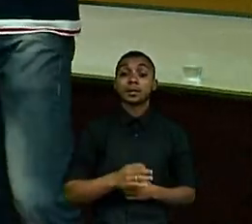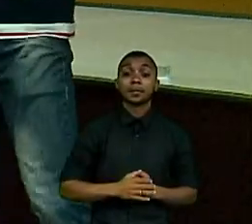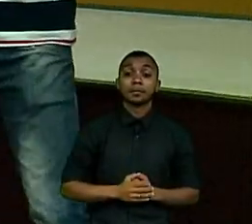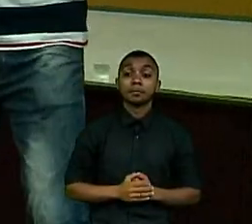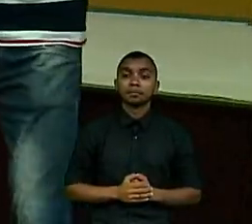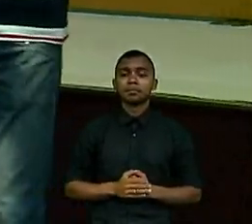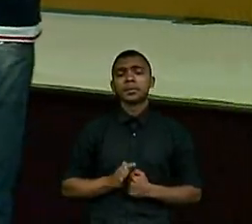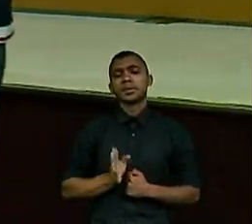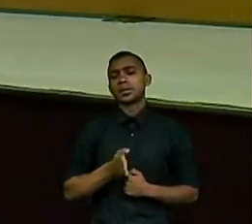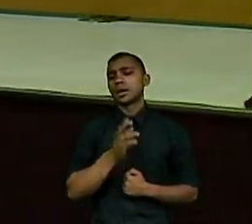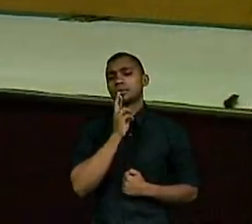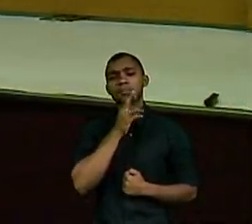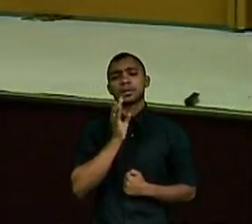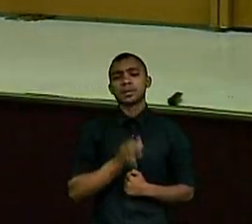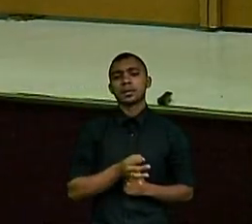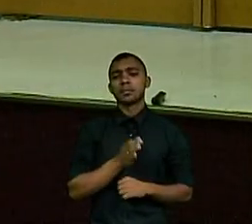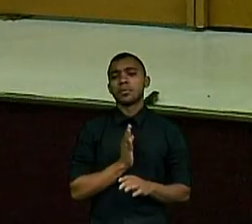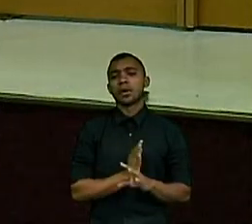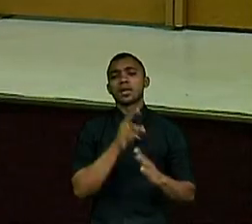acertaram